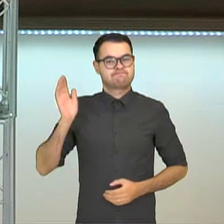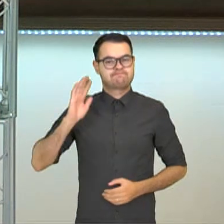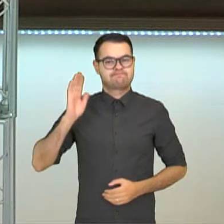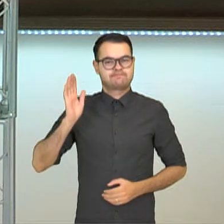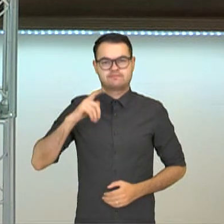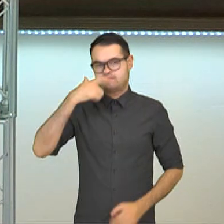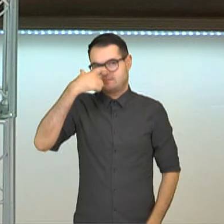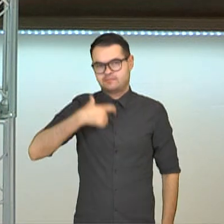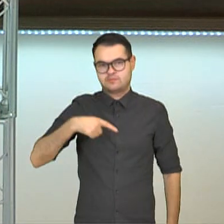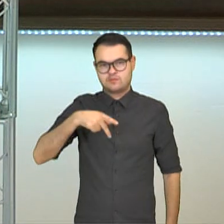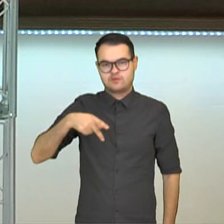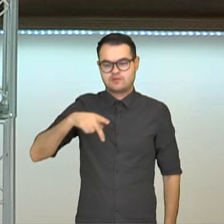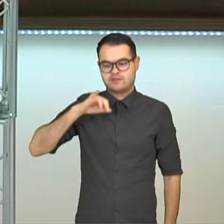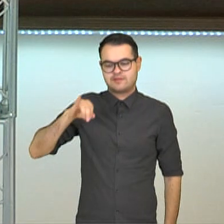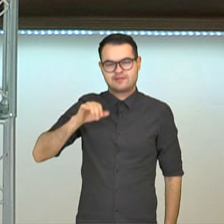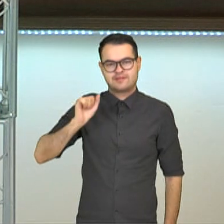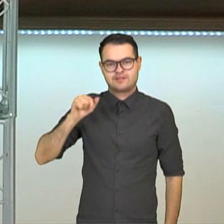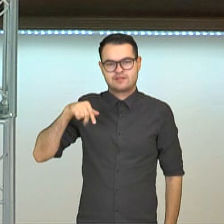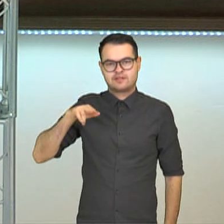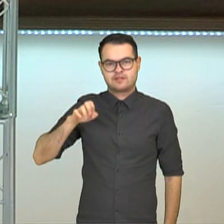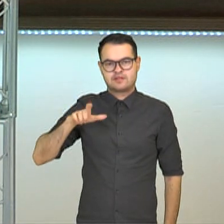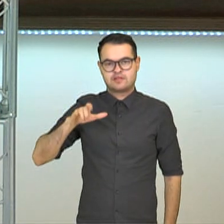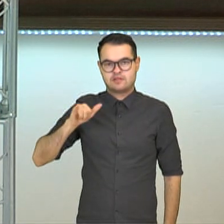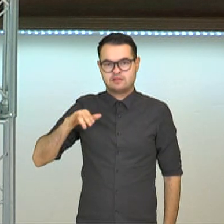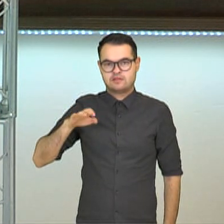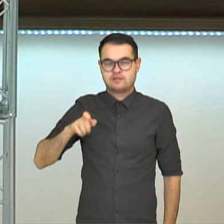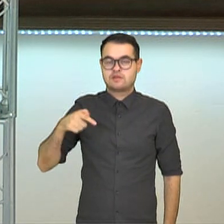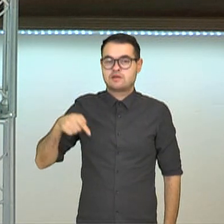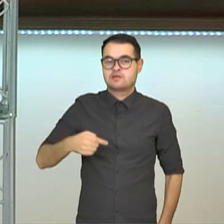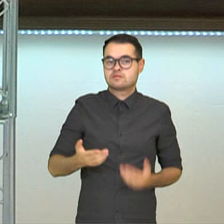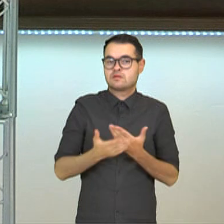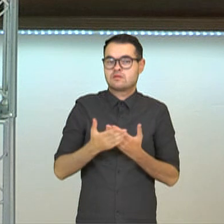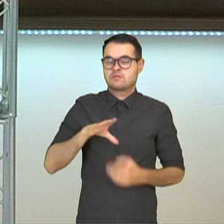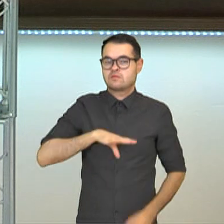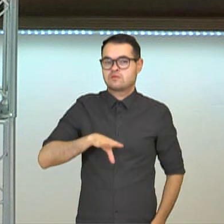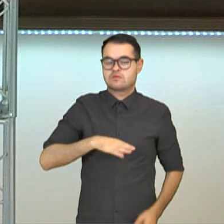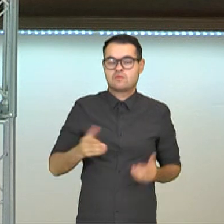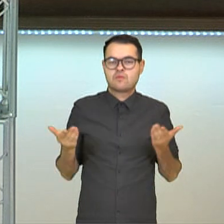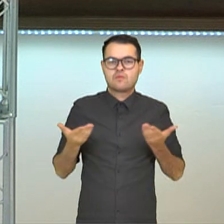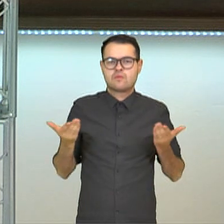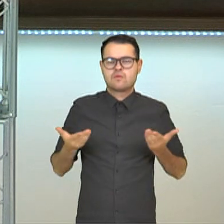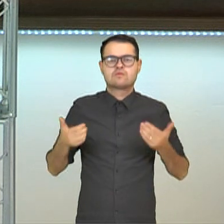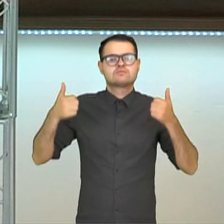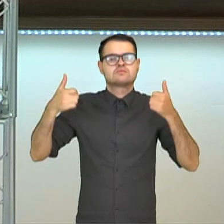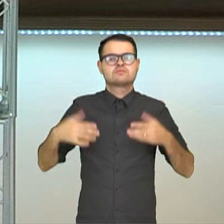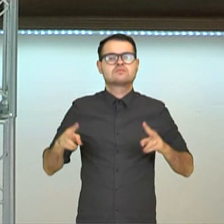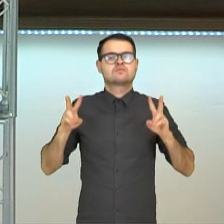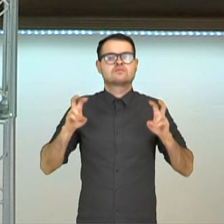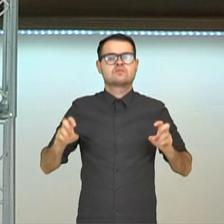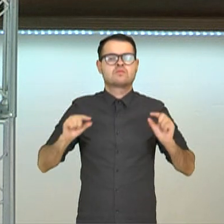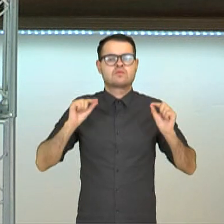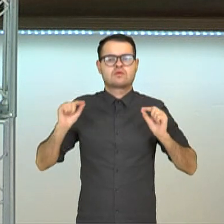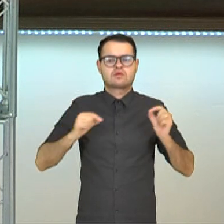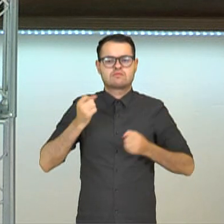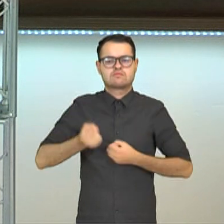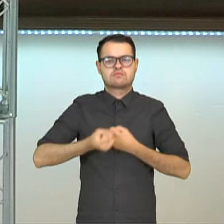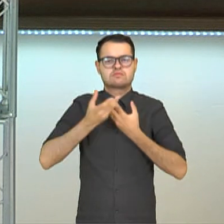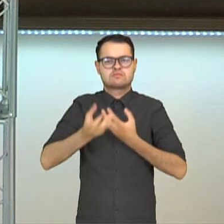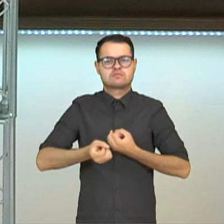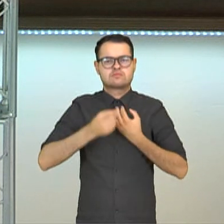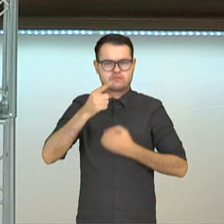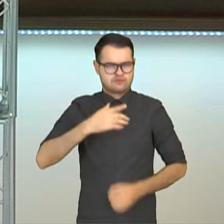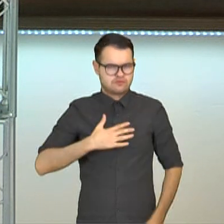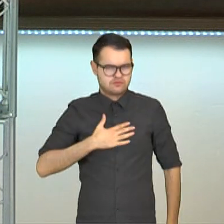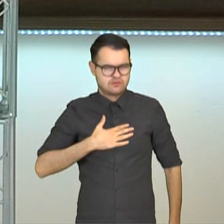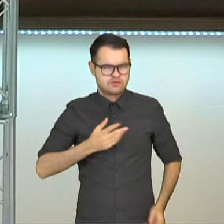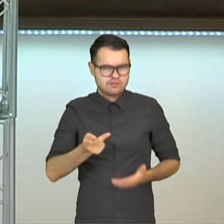Olá, eu sou a professora Jaqueline e essa é a nossa aula de língua portuguesa. Hoje nós vamos falar um pouquinho a respeito do poema. Você gosta